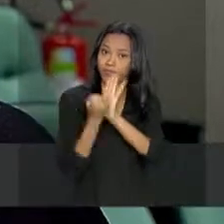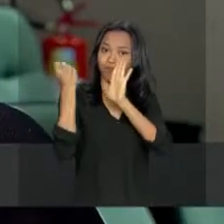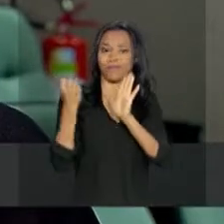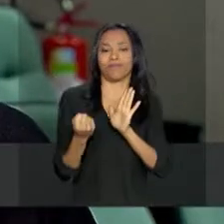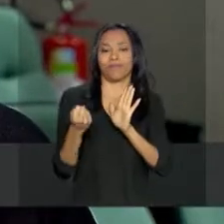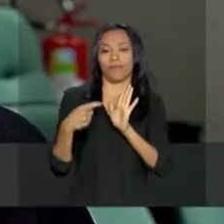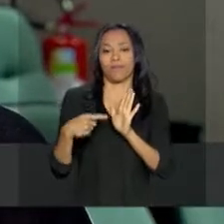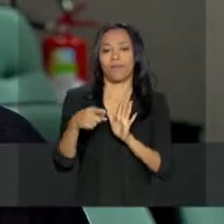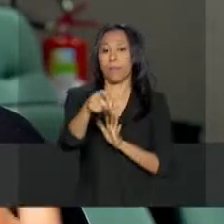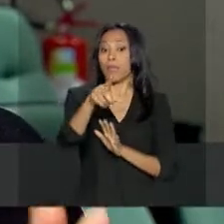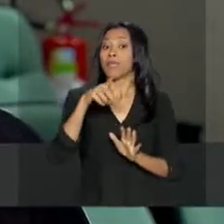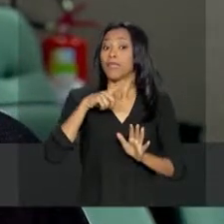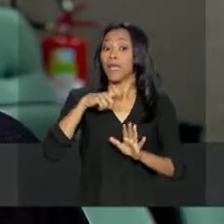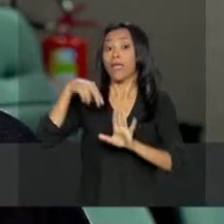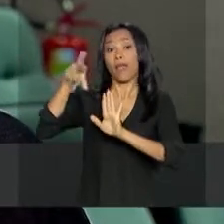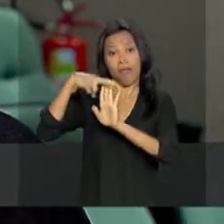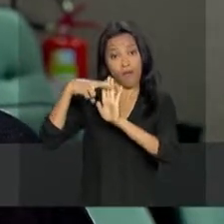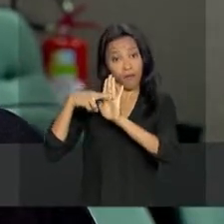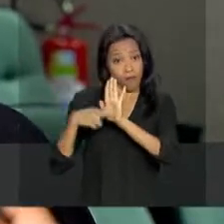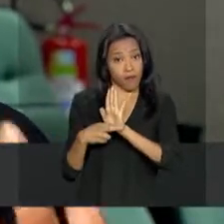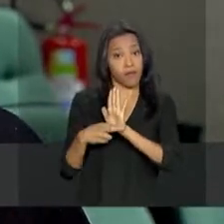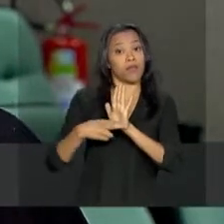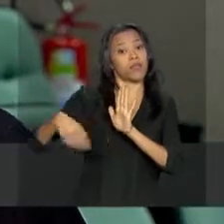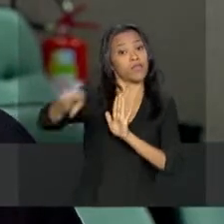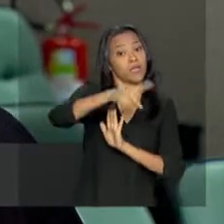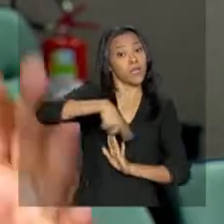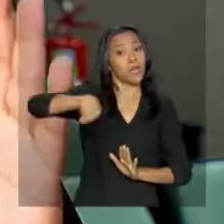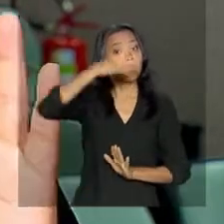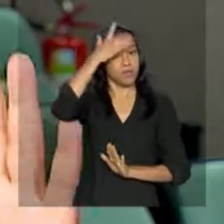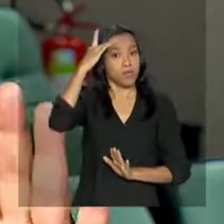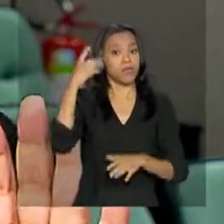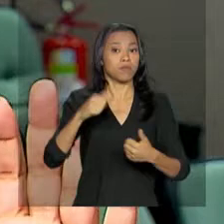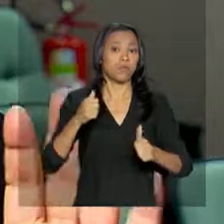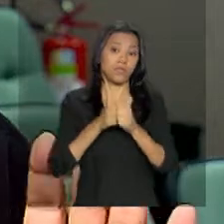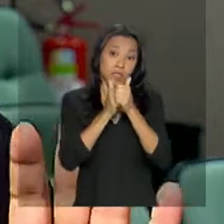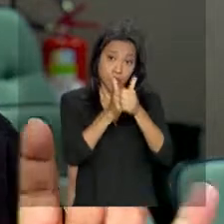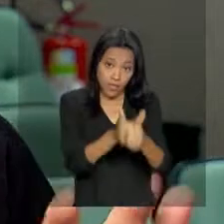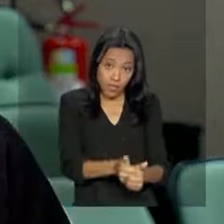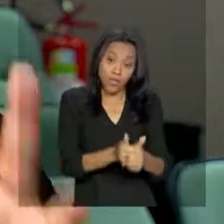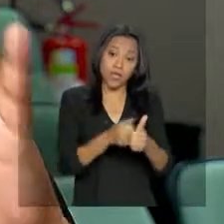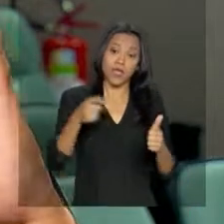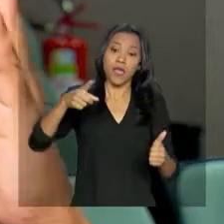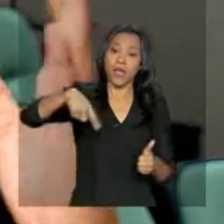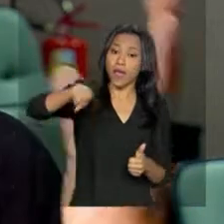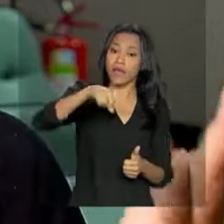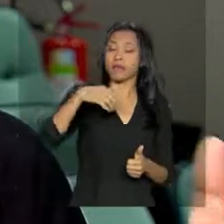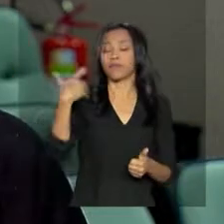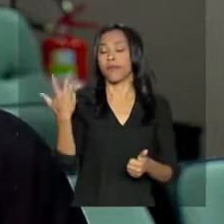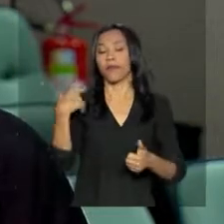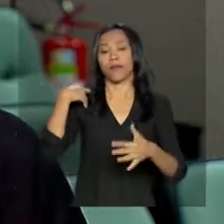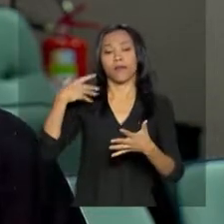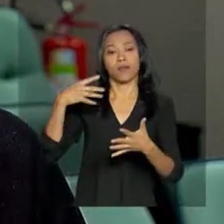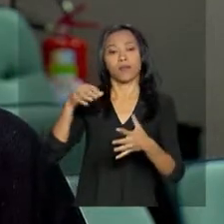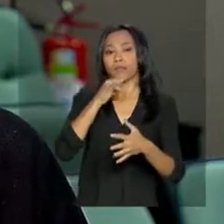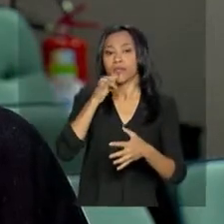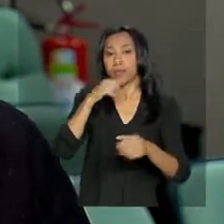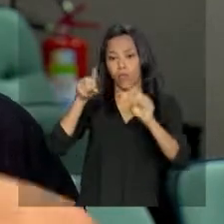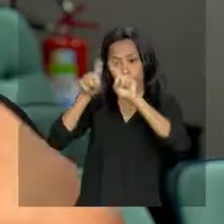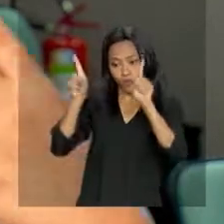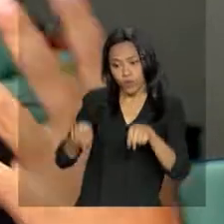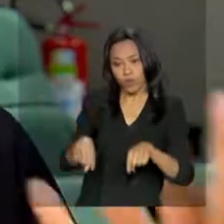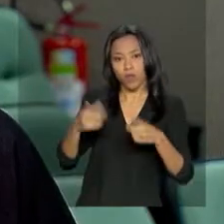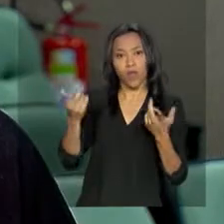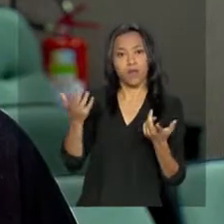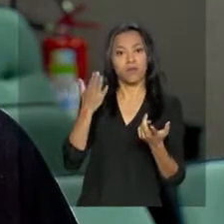de normas que a empresa se compromete a implementar. Essas normas vão desde a formação do seu quadro profissional